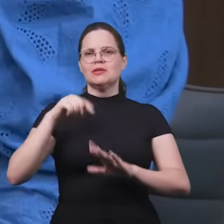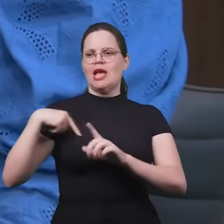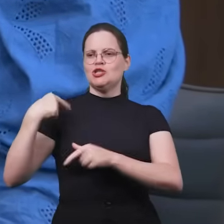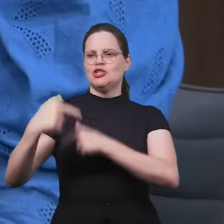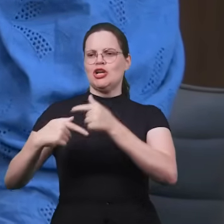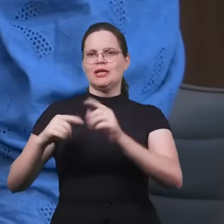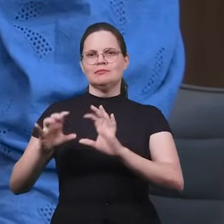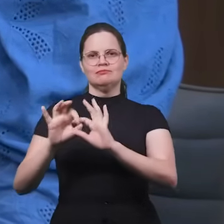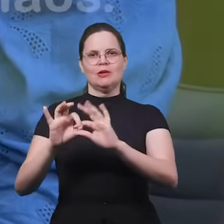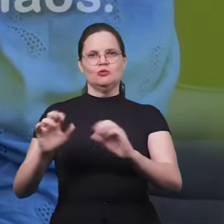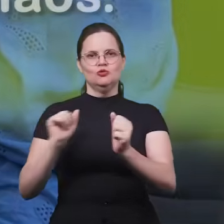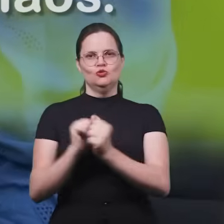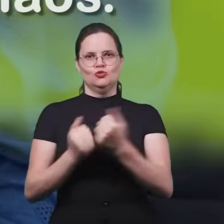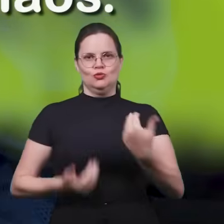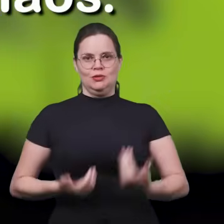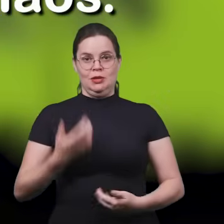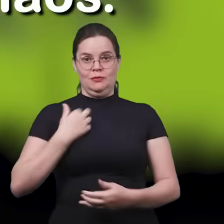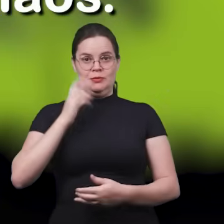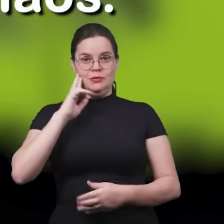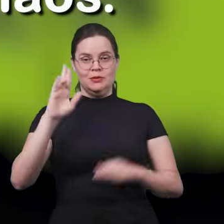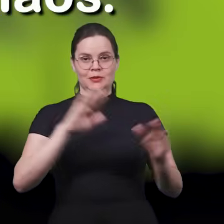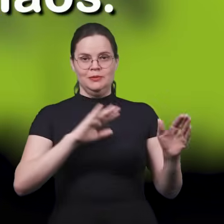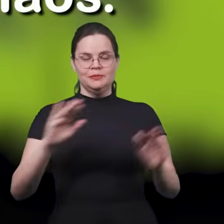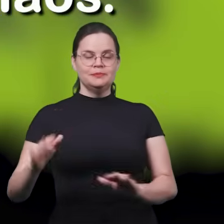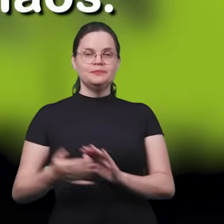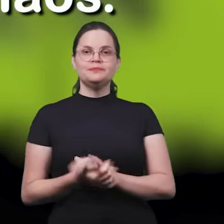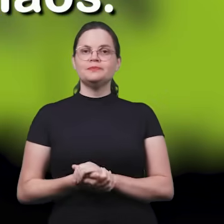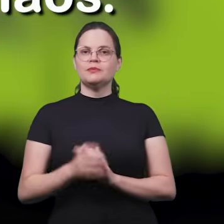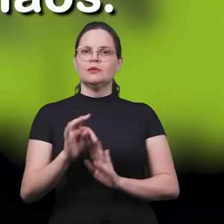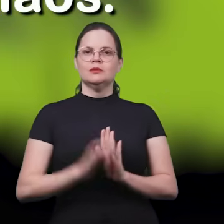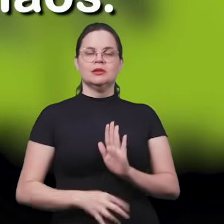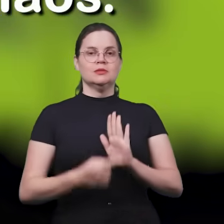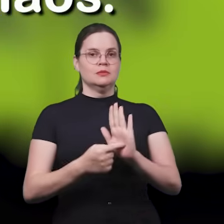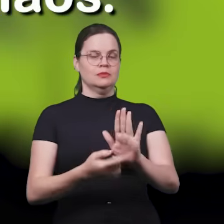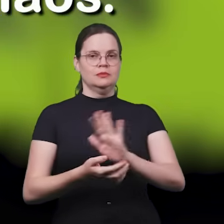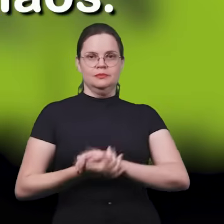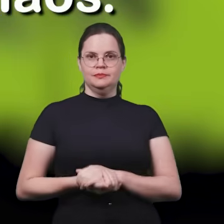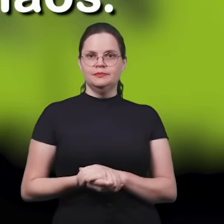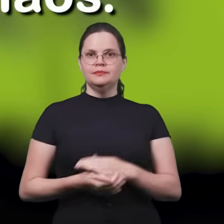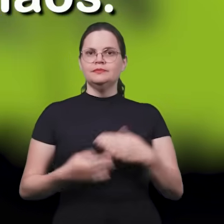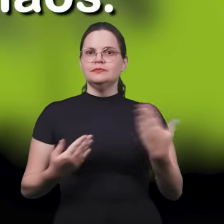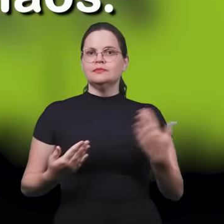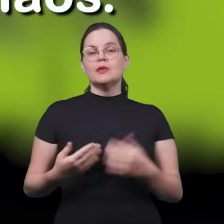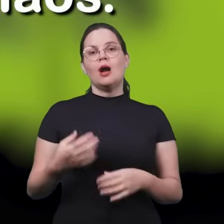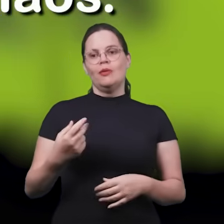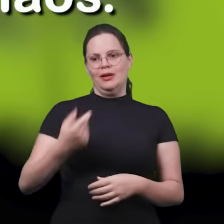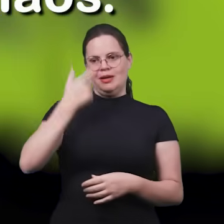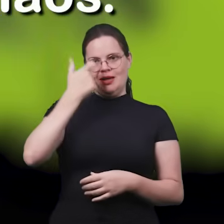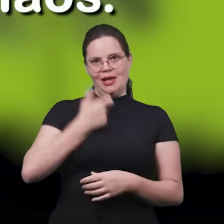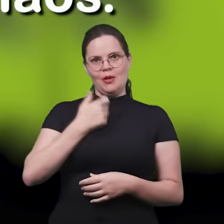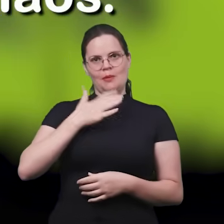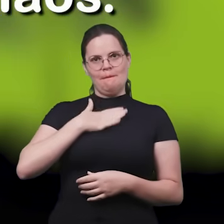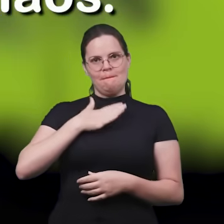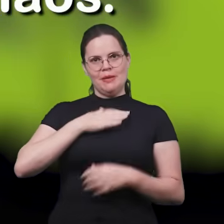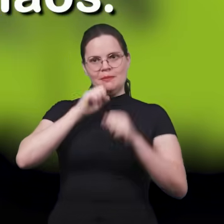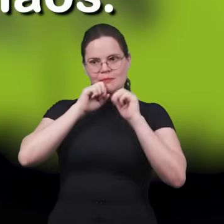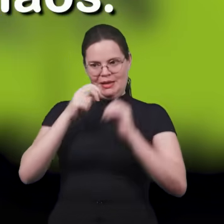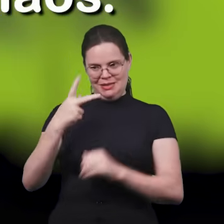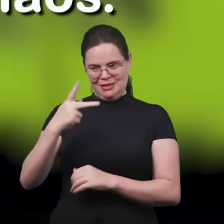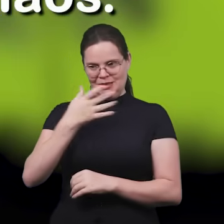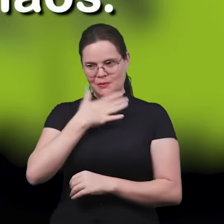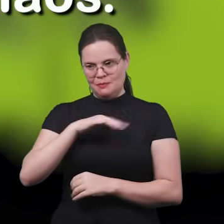um texto que fala da família de Jacó. As bênçãos de teu pai excederão as bênçãos de meus